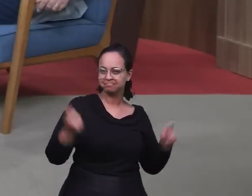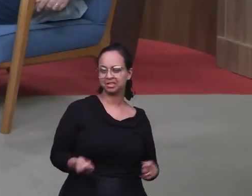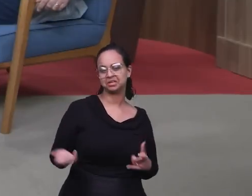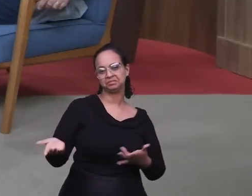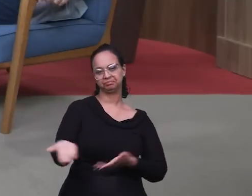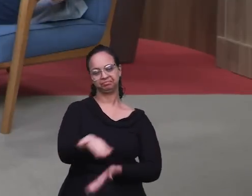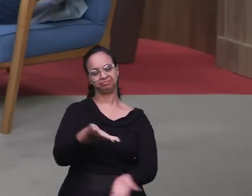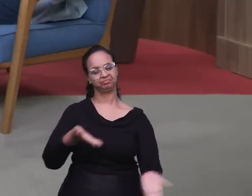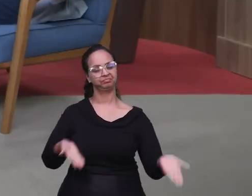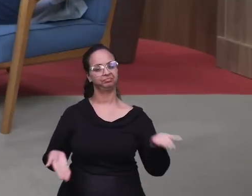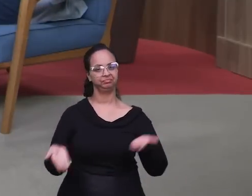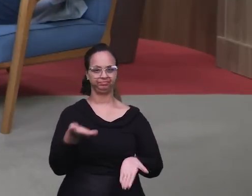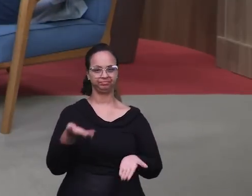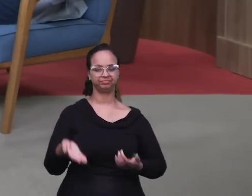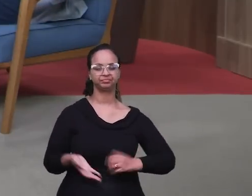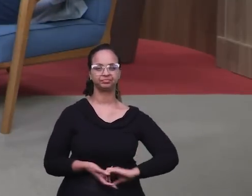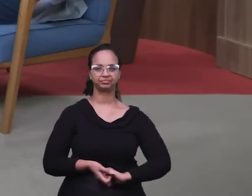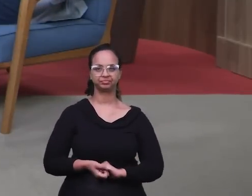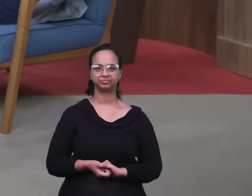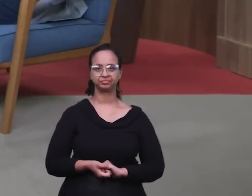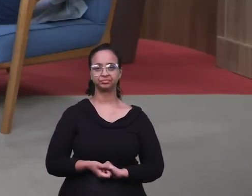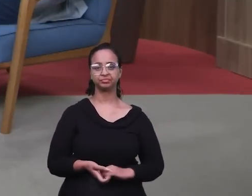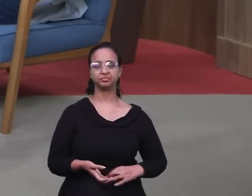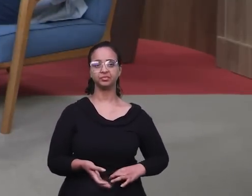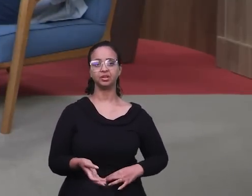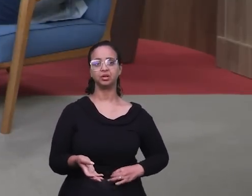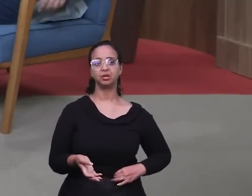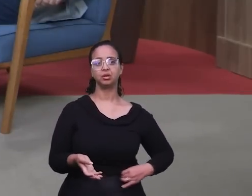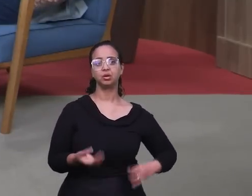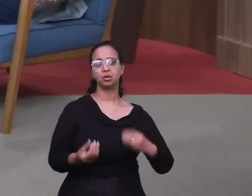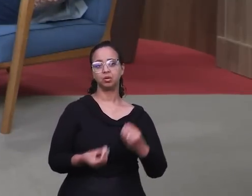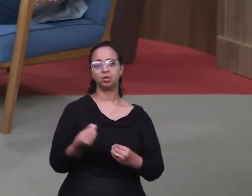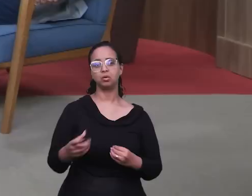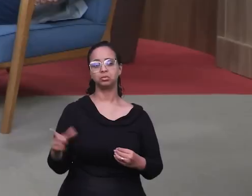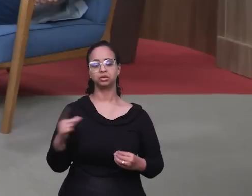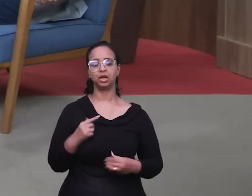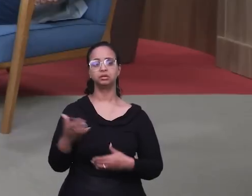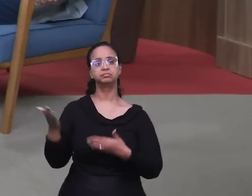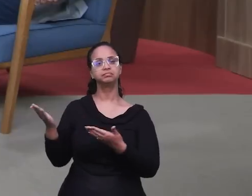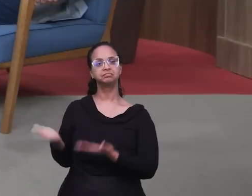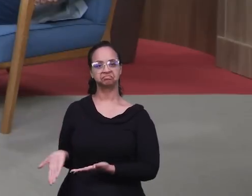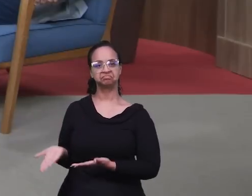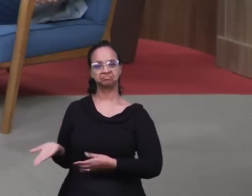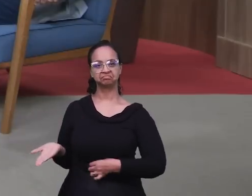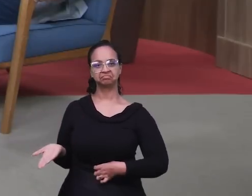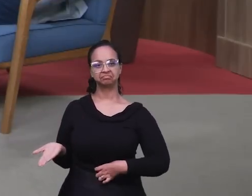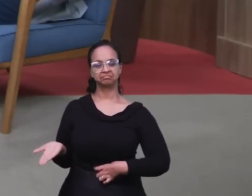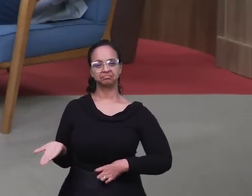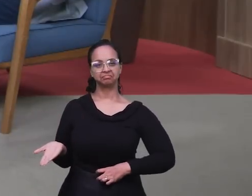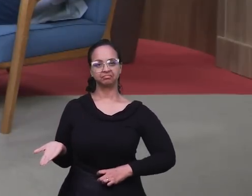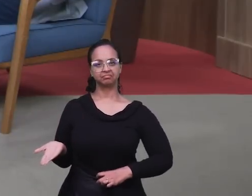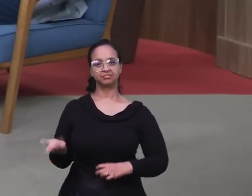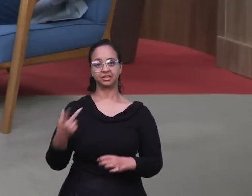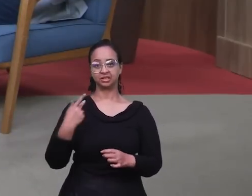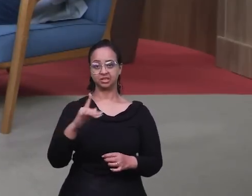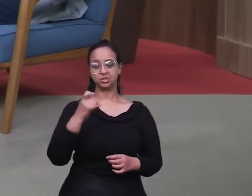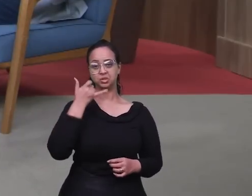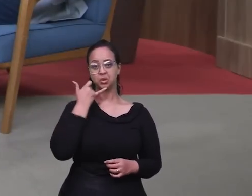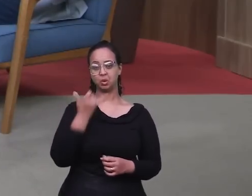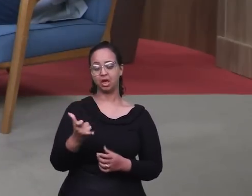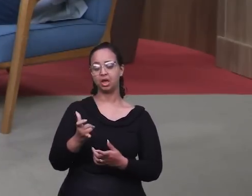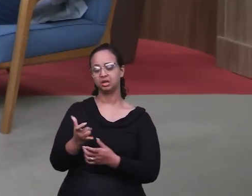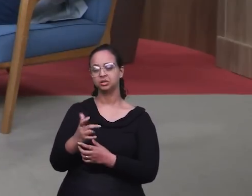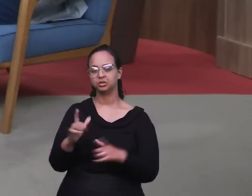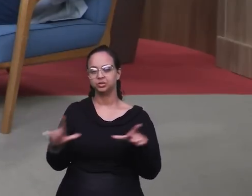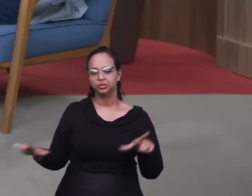com a gente. E uma das maneiras de interagir é através desse QR Code que está aparecendo aí na tela. E se você apontar a câmera do seu celular